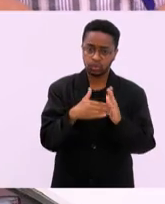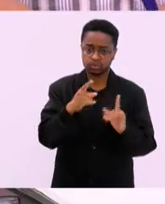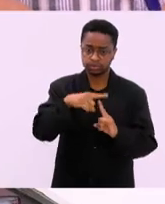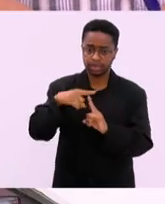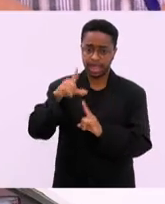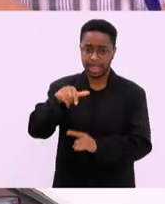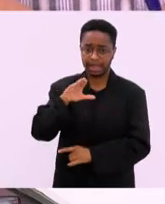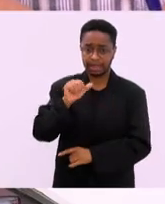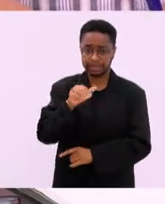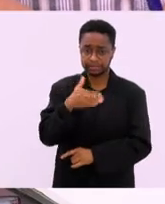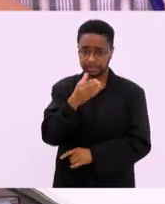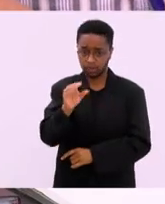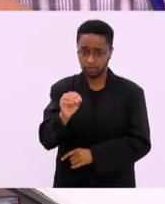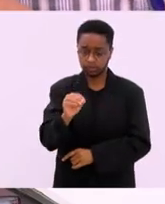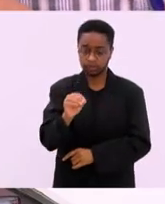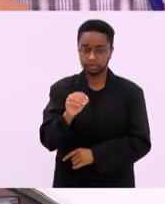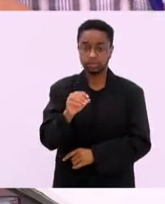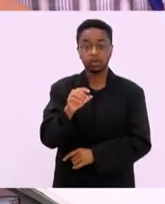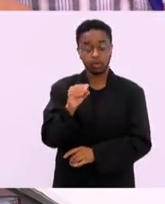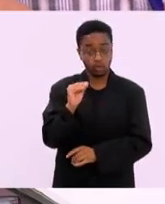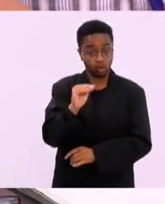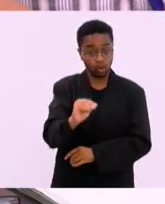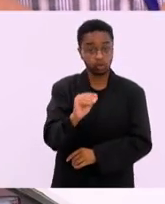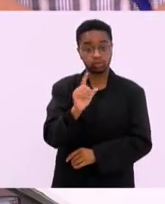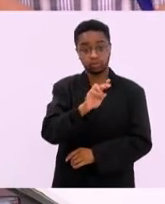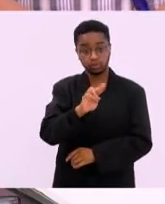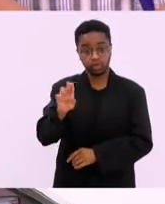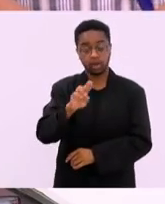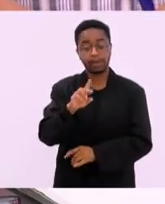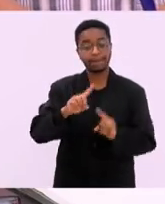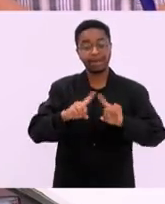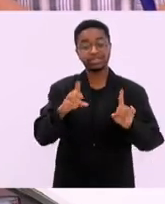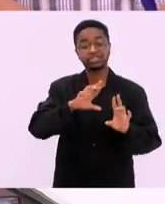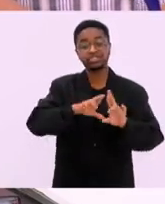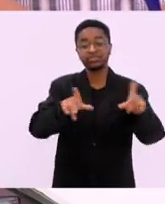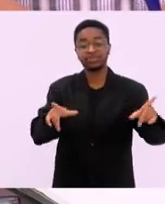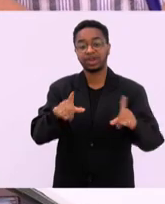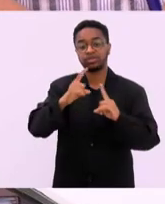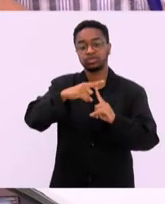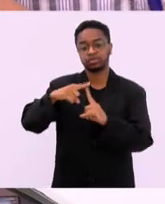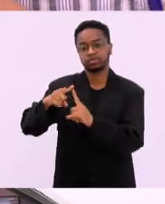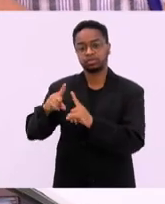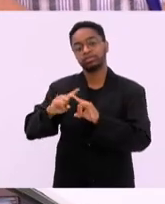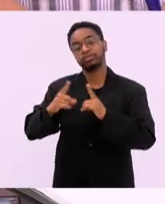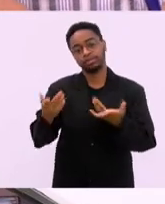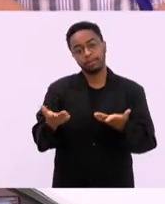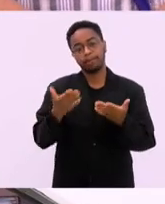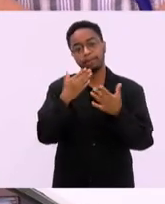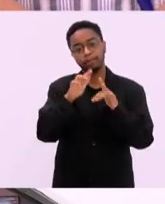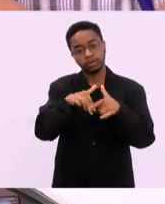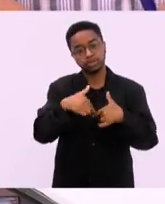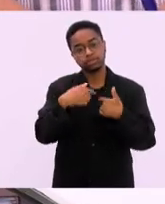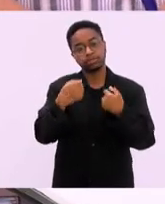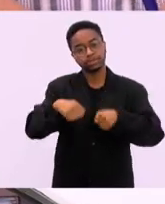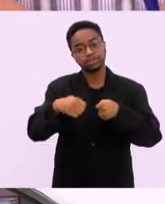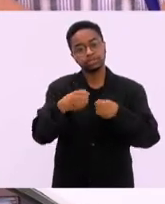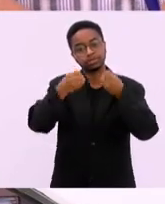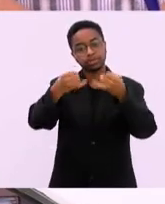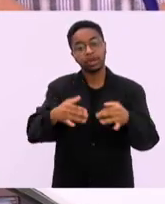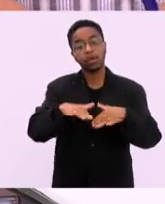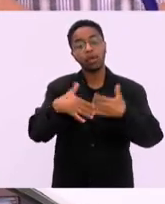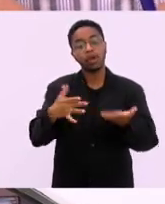Não, tudo é chamado cação, mas embora sejam coisas diferentes. Por isso que a gente pede para especificar o que